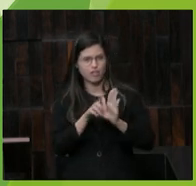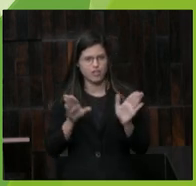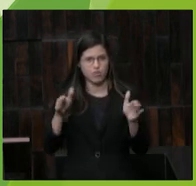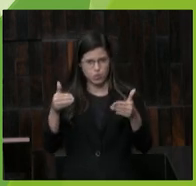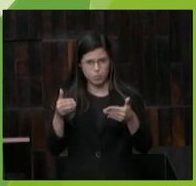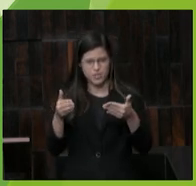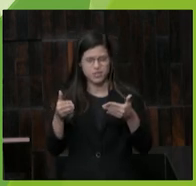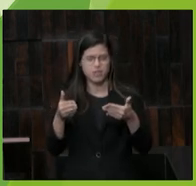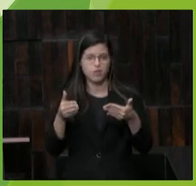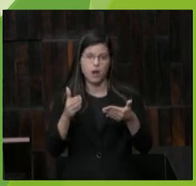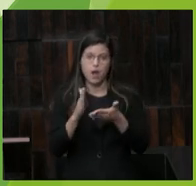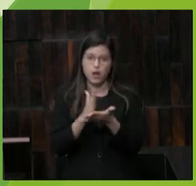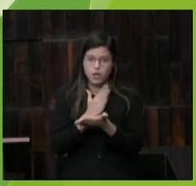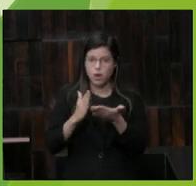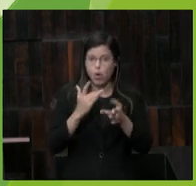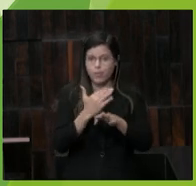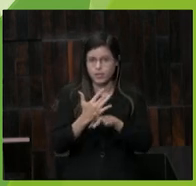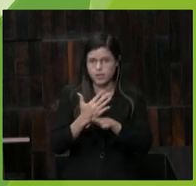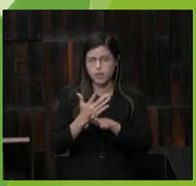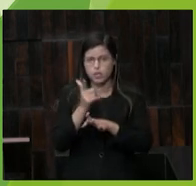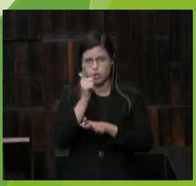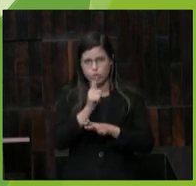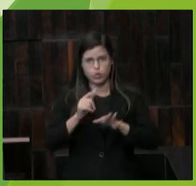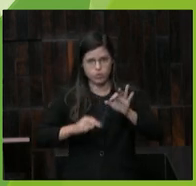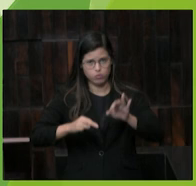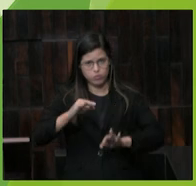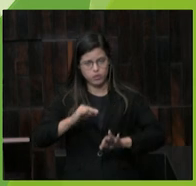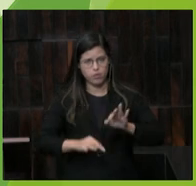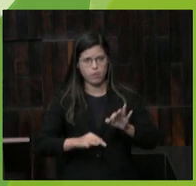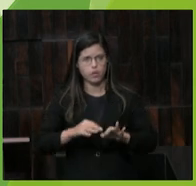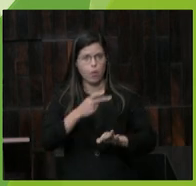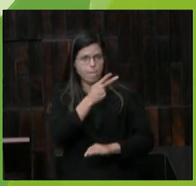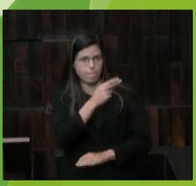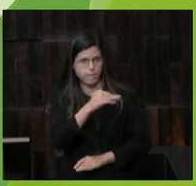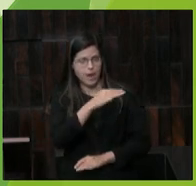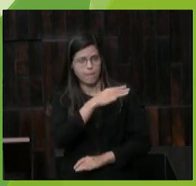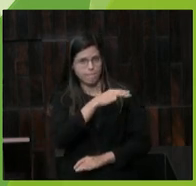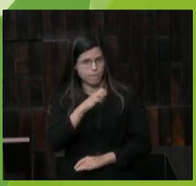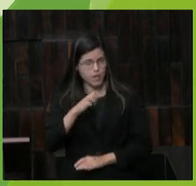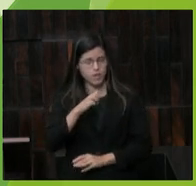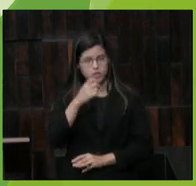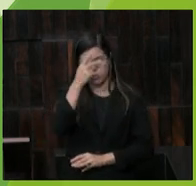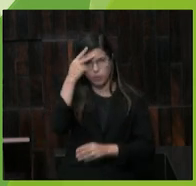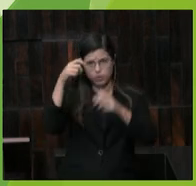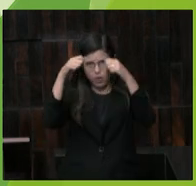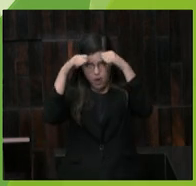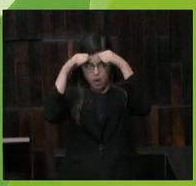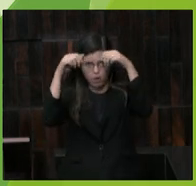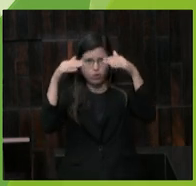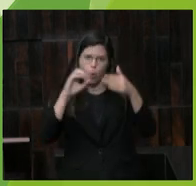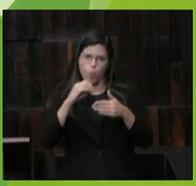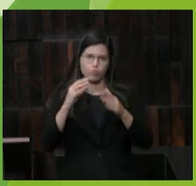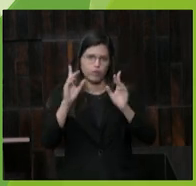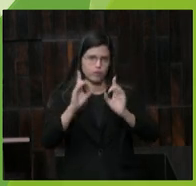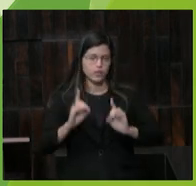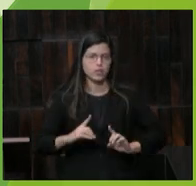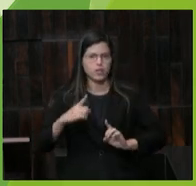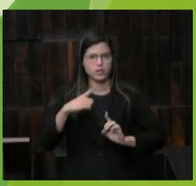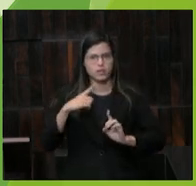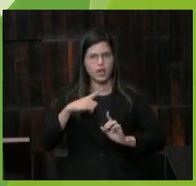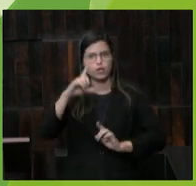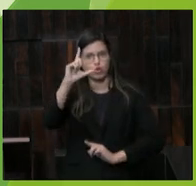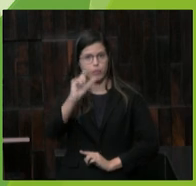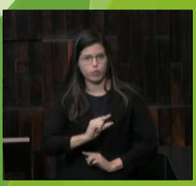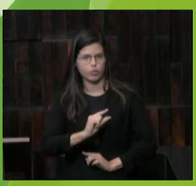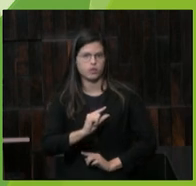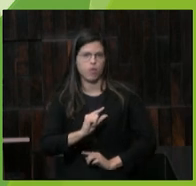municípios judicialmente, para que esses pais de pessoas com deficiência e autistas, né, tenham a redução de carga. No âmbito